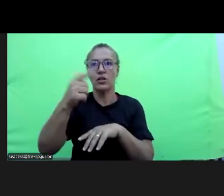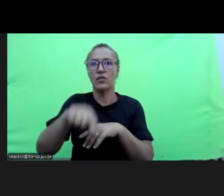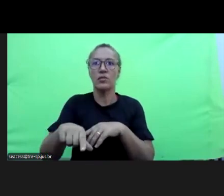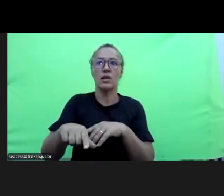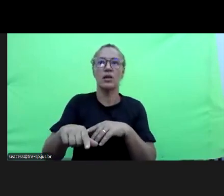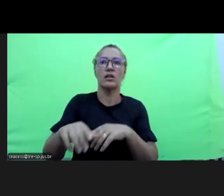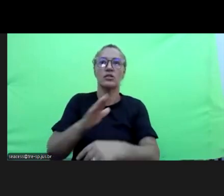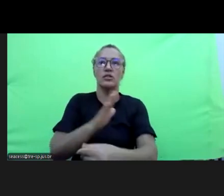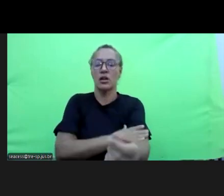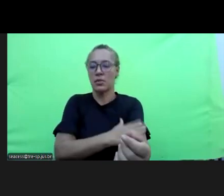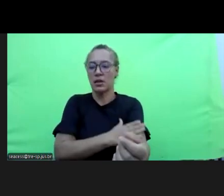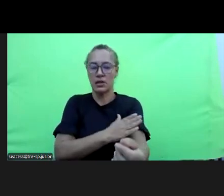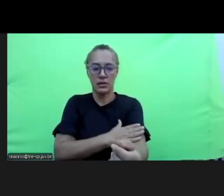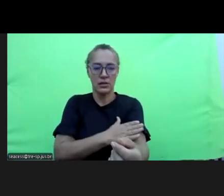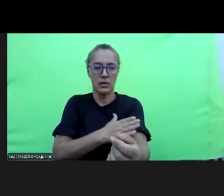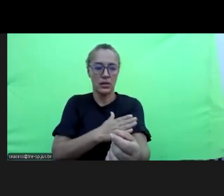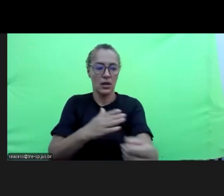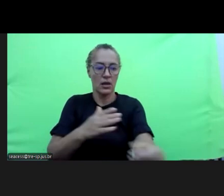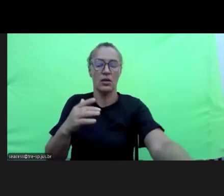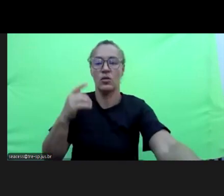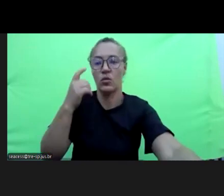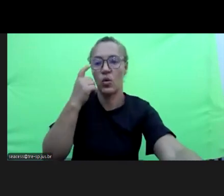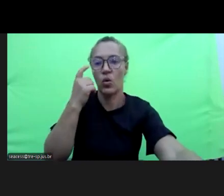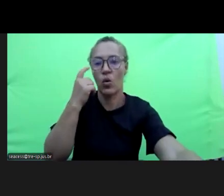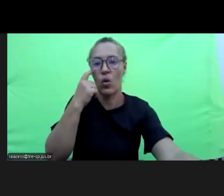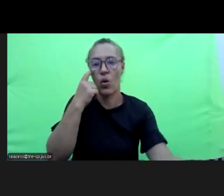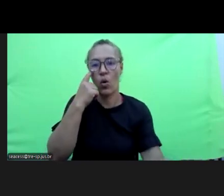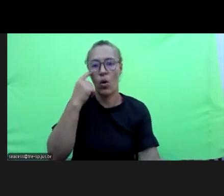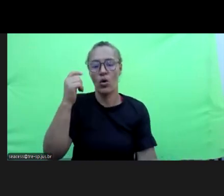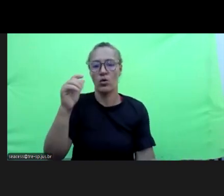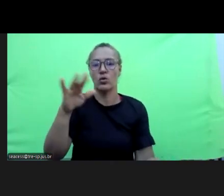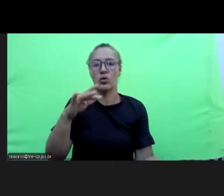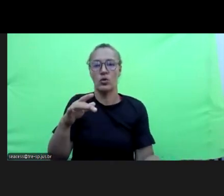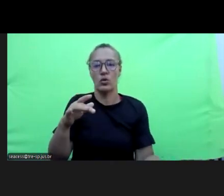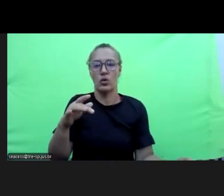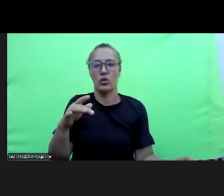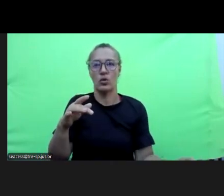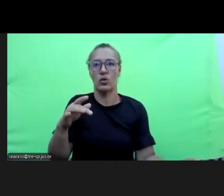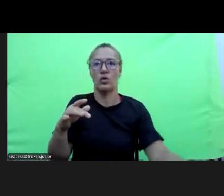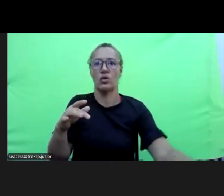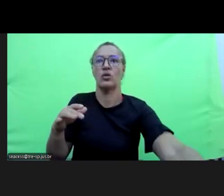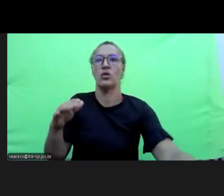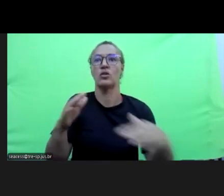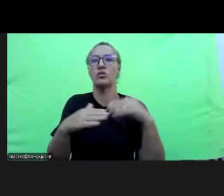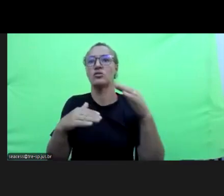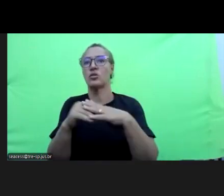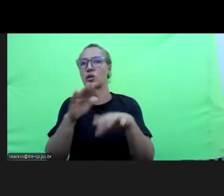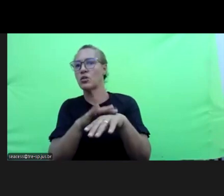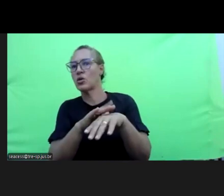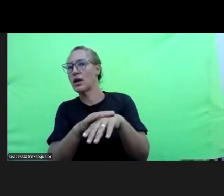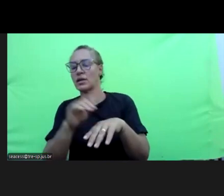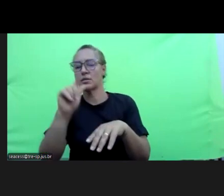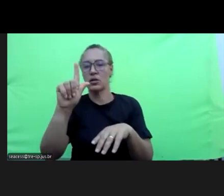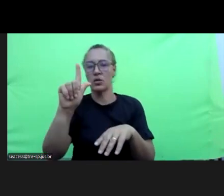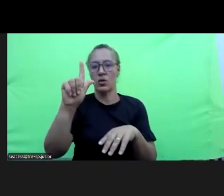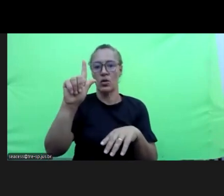pressão intraocular e também falar de uma forma geral sobre o glaucoma, claro, com as informações que são importantes aí